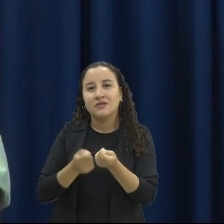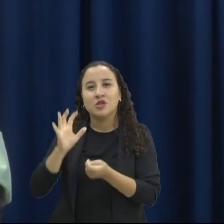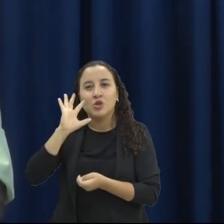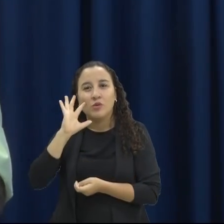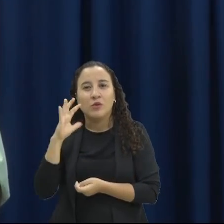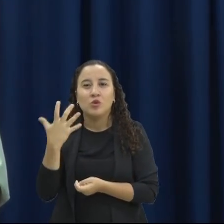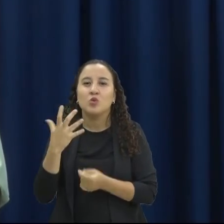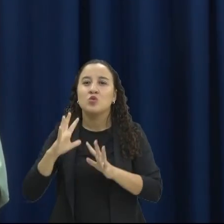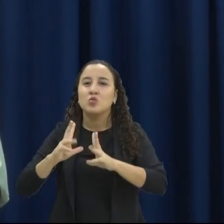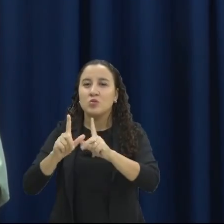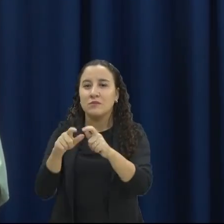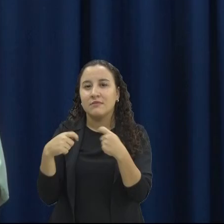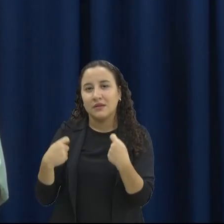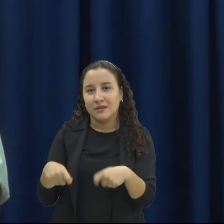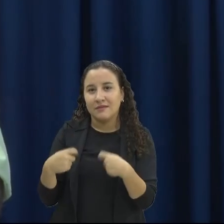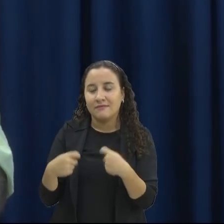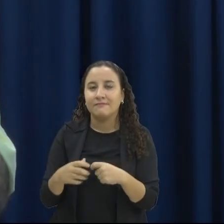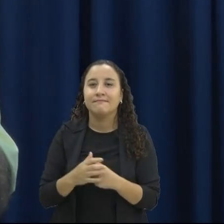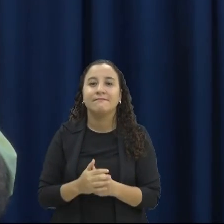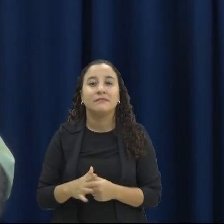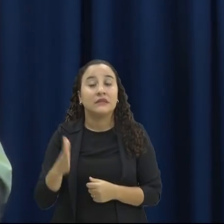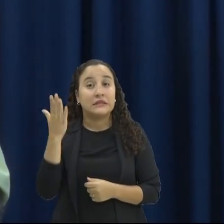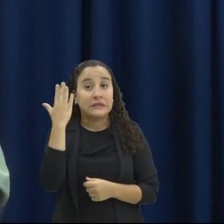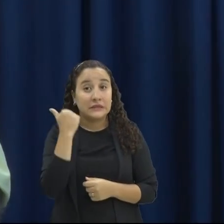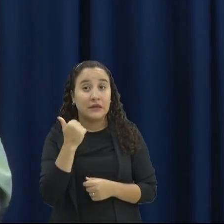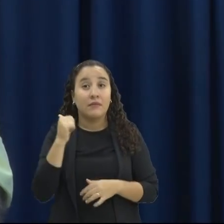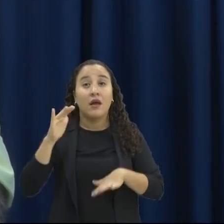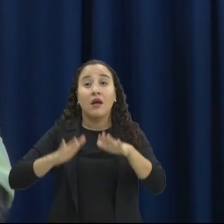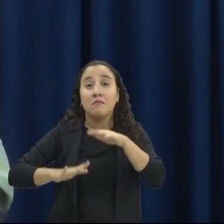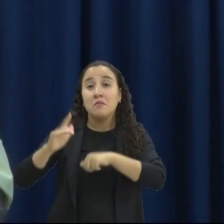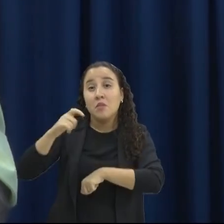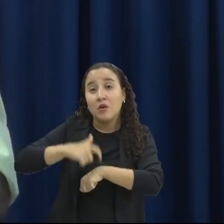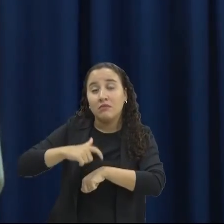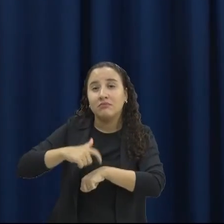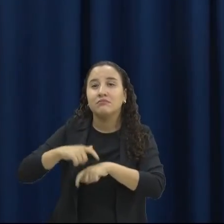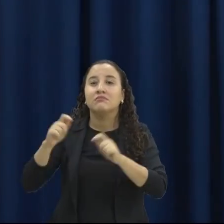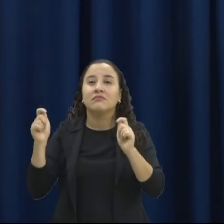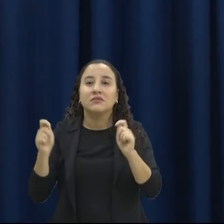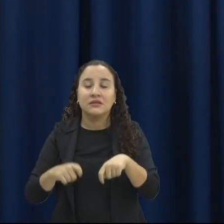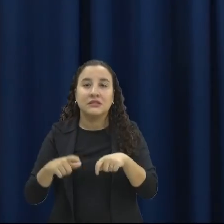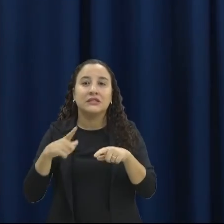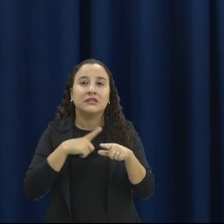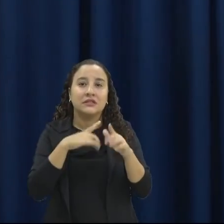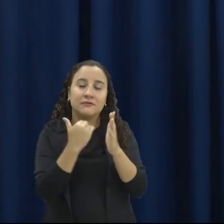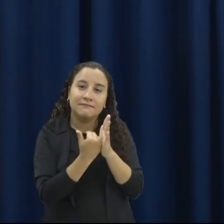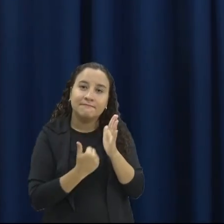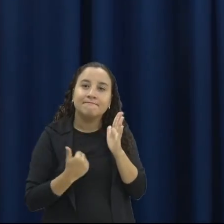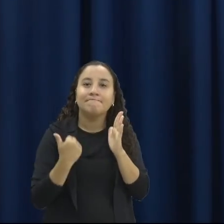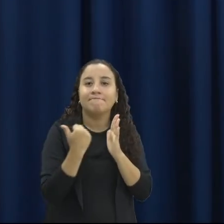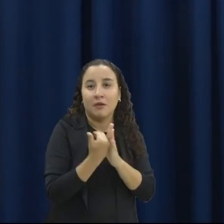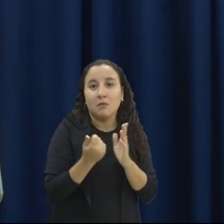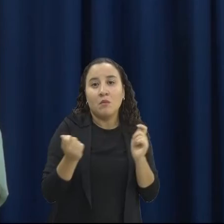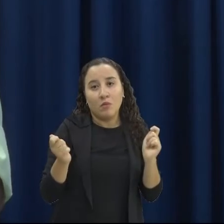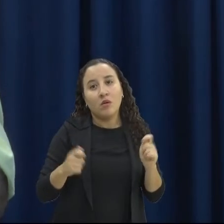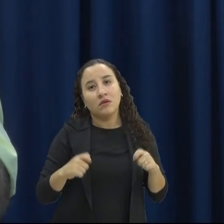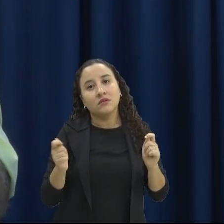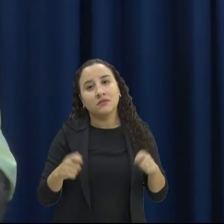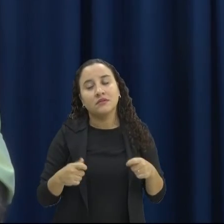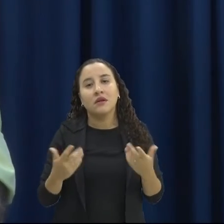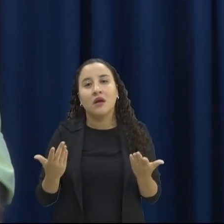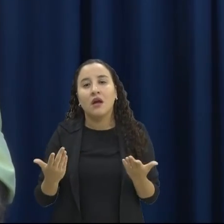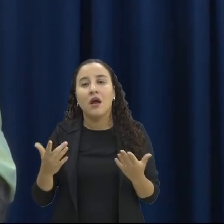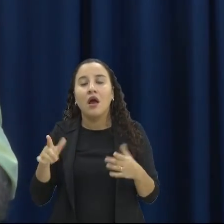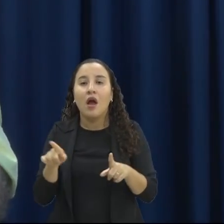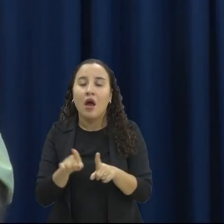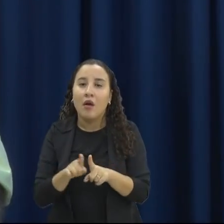necessárias. Sabemos que, em alguns momentos, pode até ter tido excesso. É provável que sim. Que